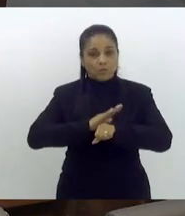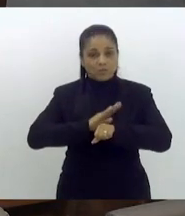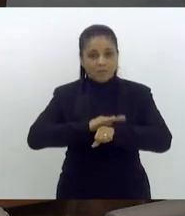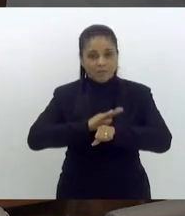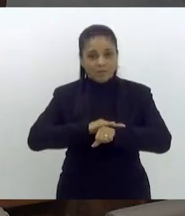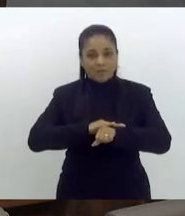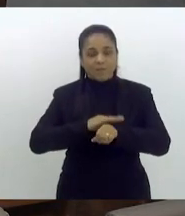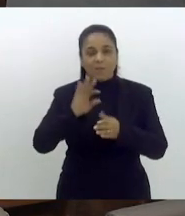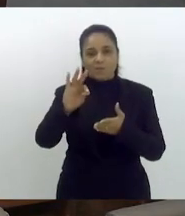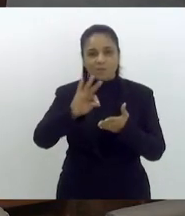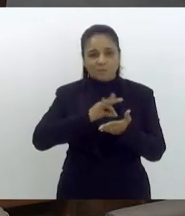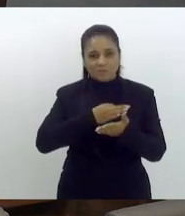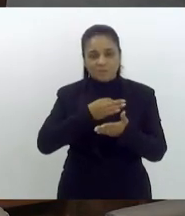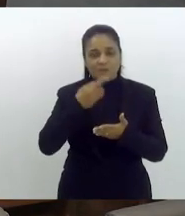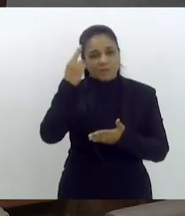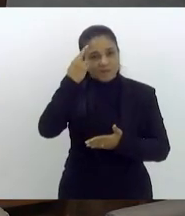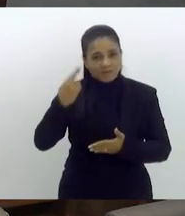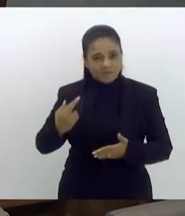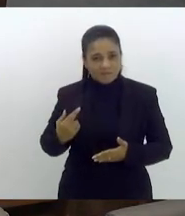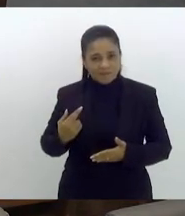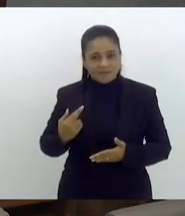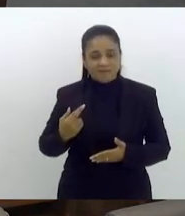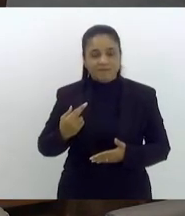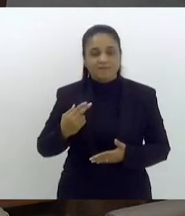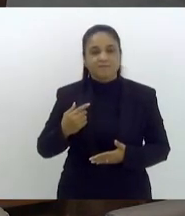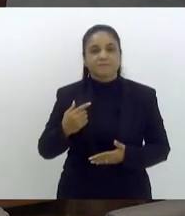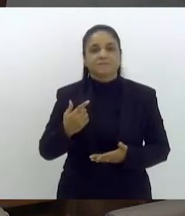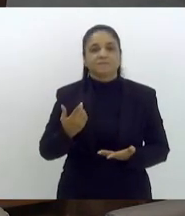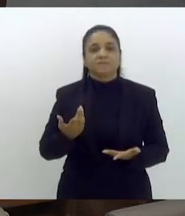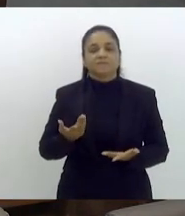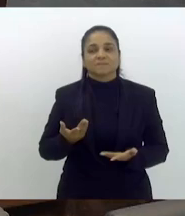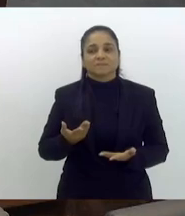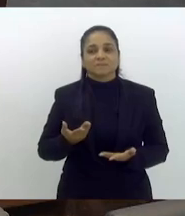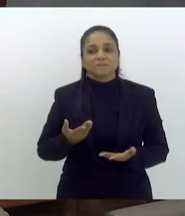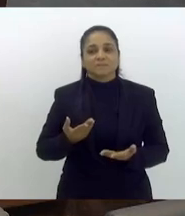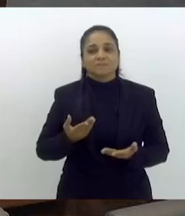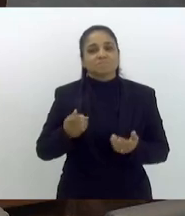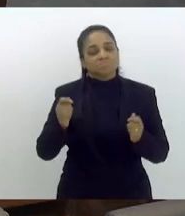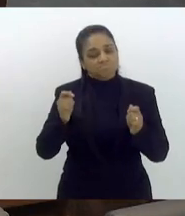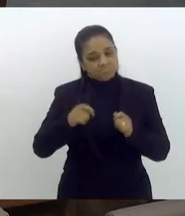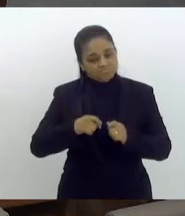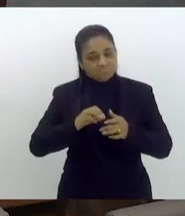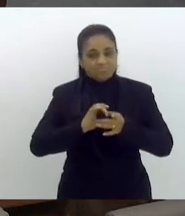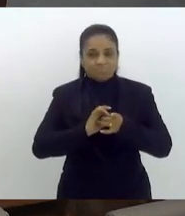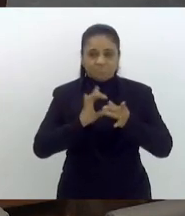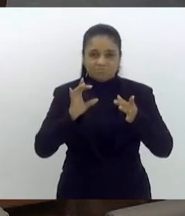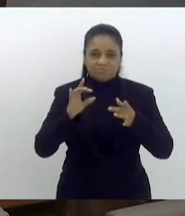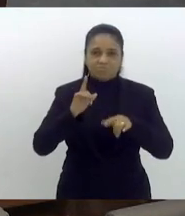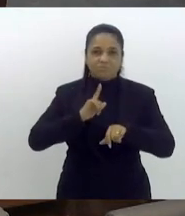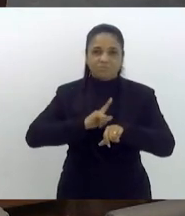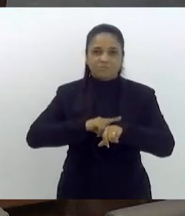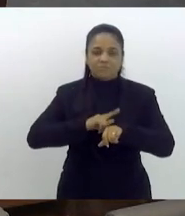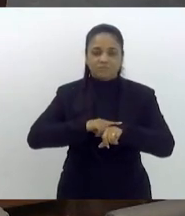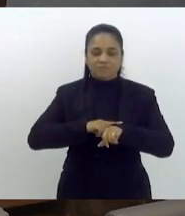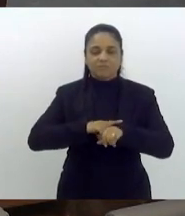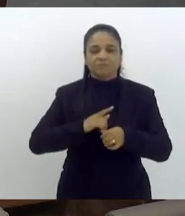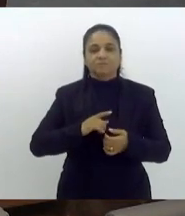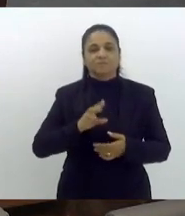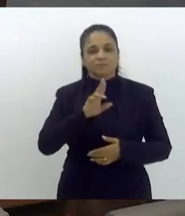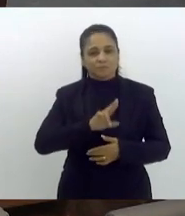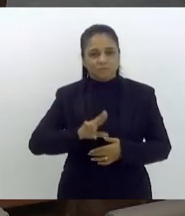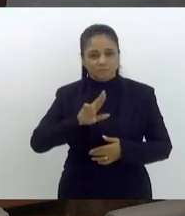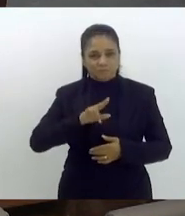próximo escrita deputada Renata Souza diria brevidade mas permitindo o uso do tempo regimental